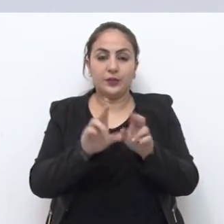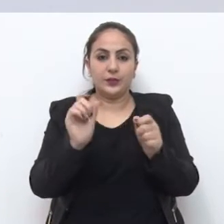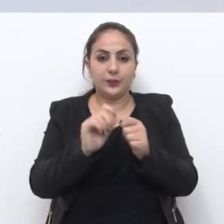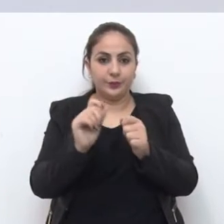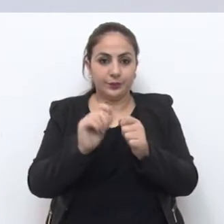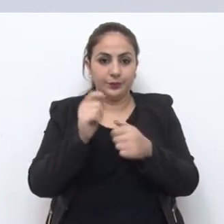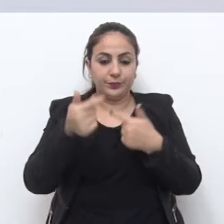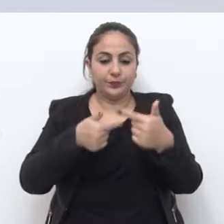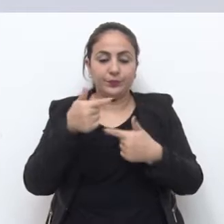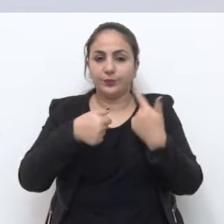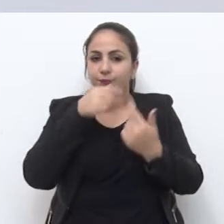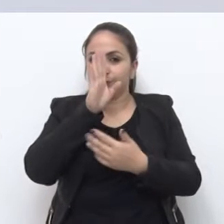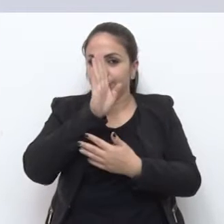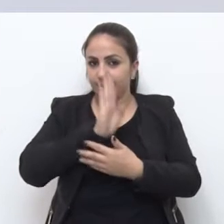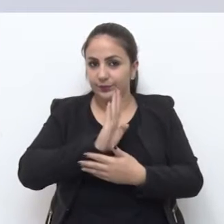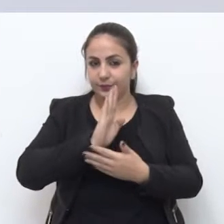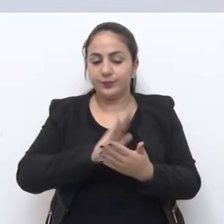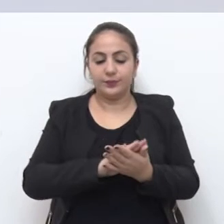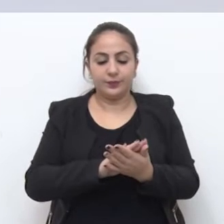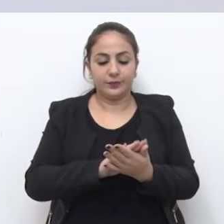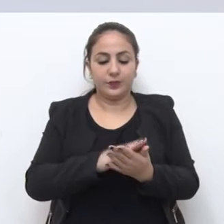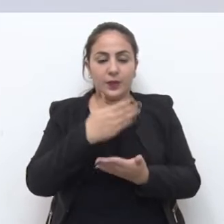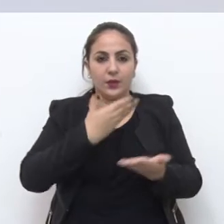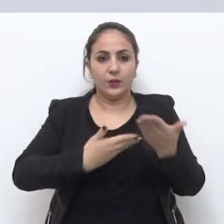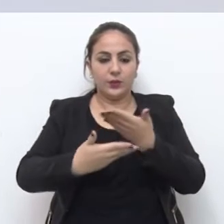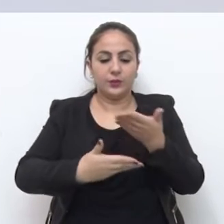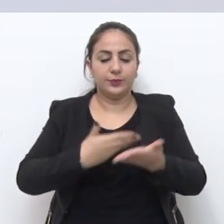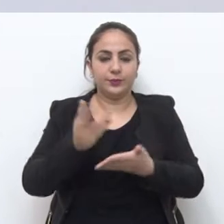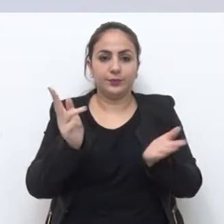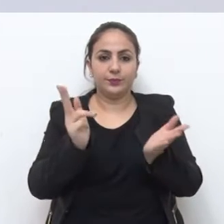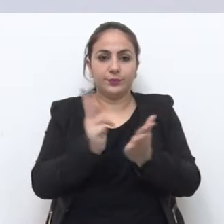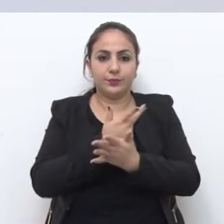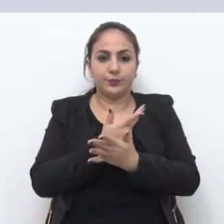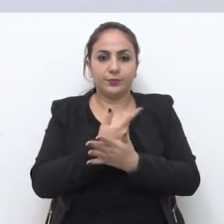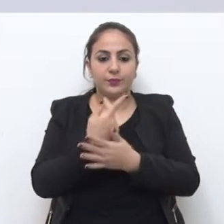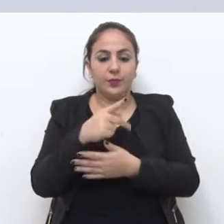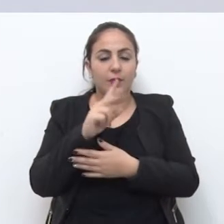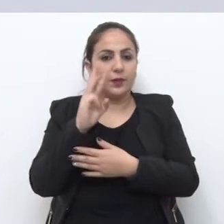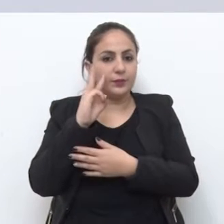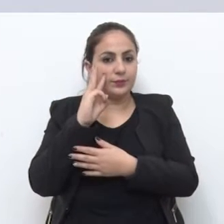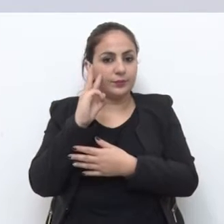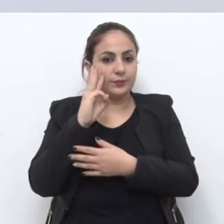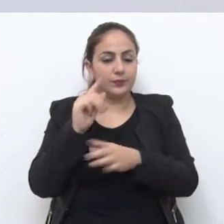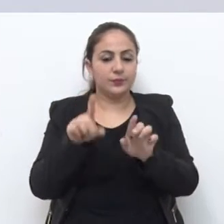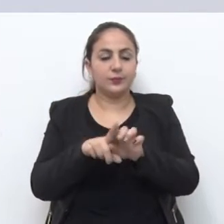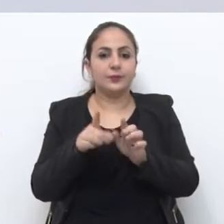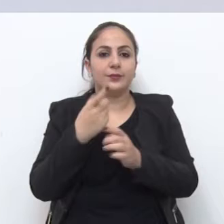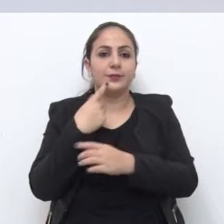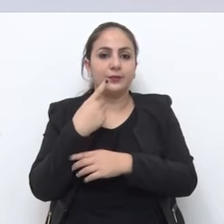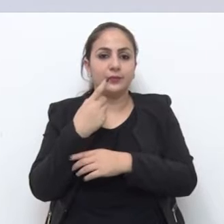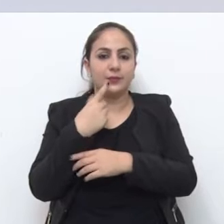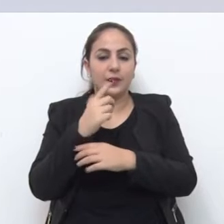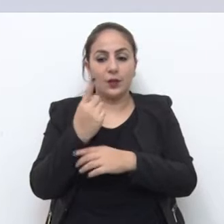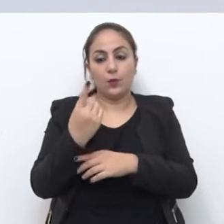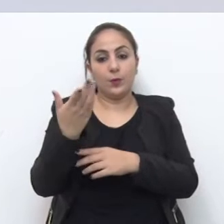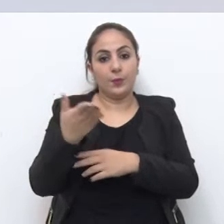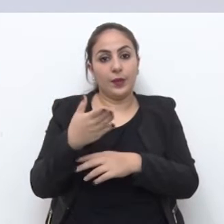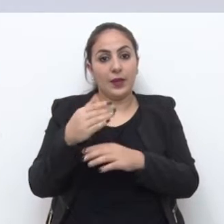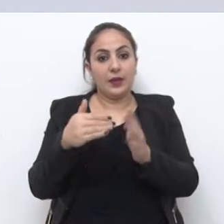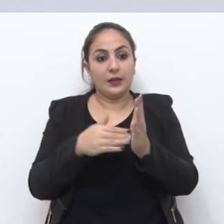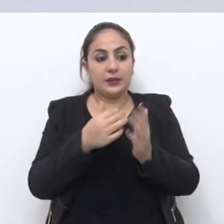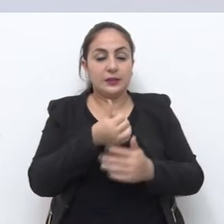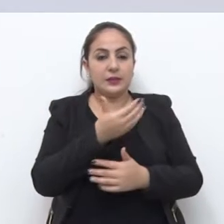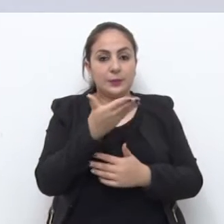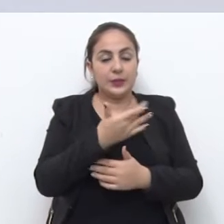está realizando o serviço gratuitamente. O atendimento acontece nesta terça e sexta-feira, entre 1h30